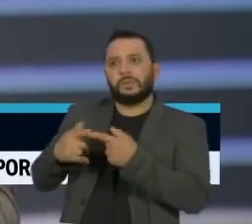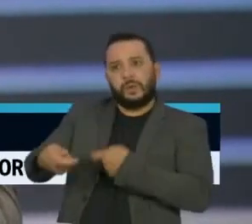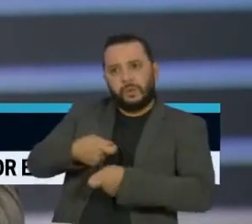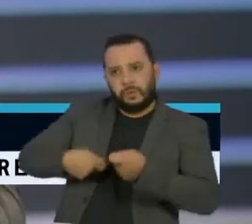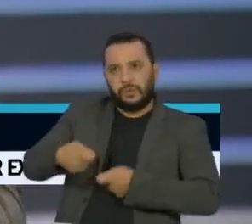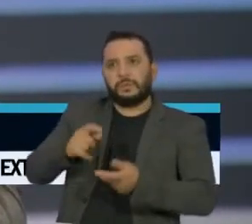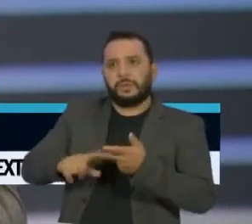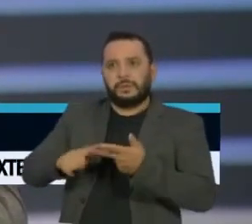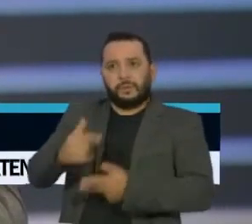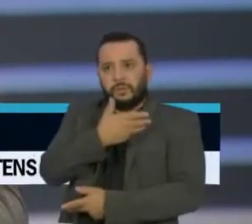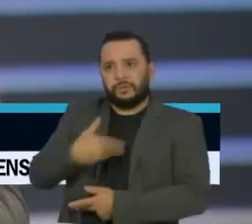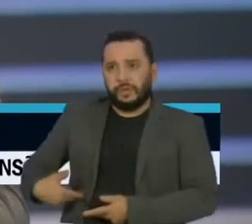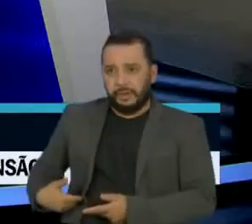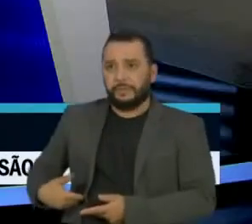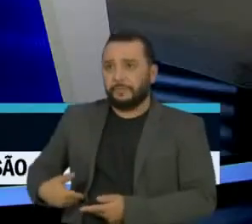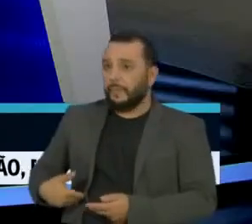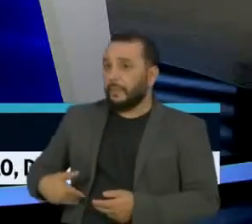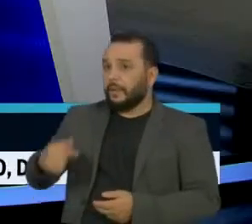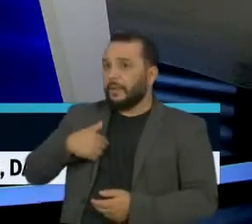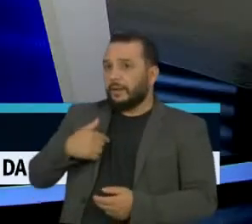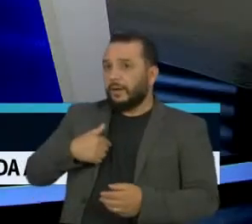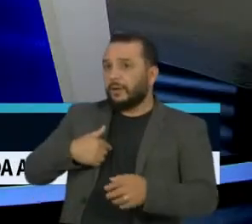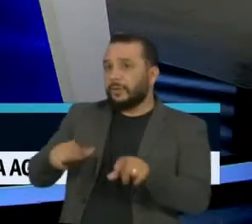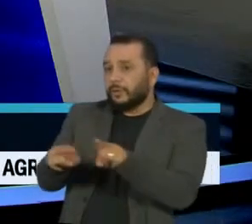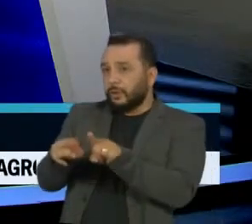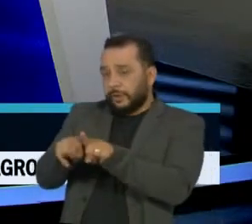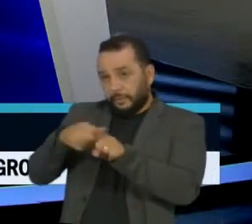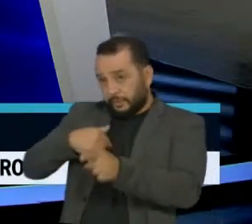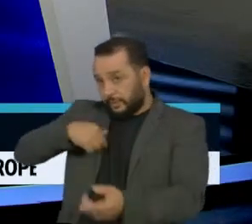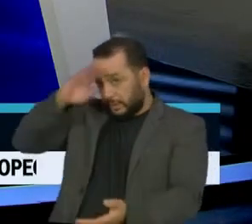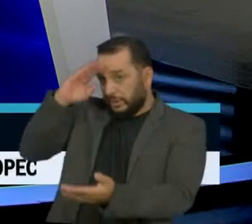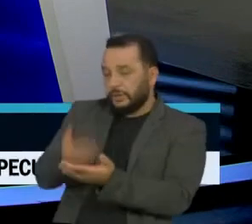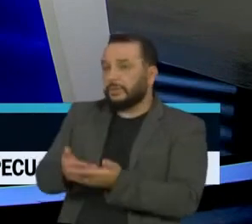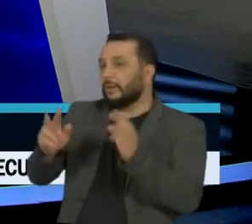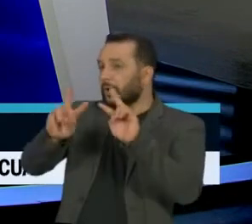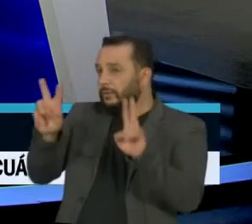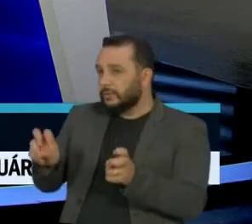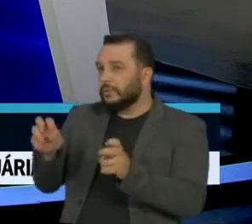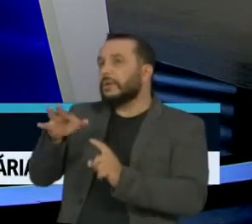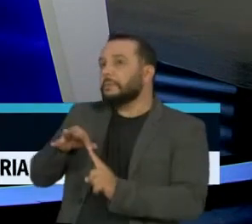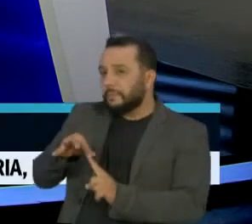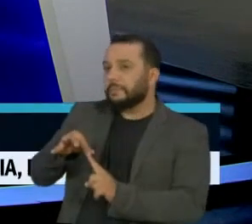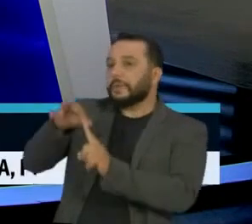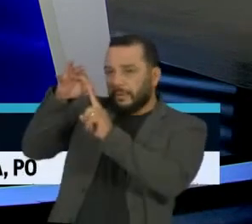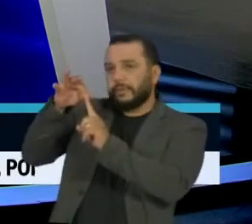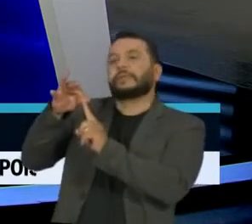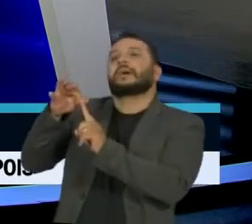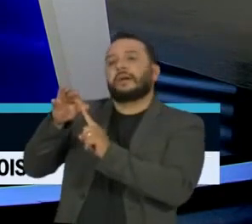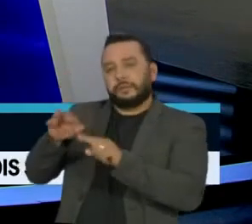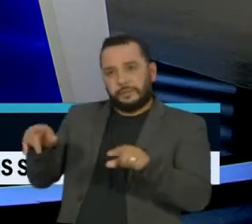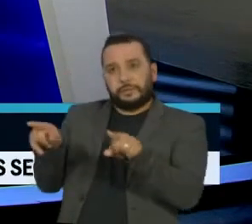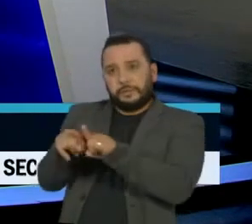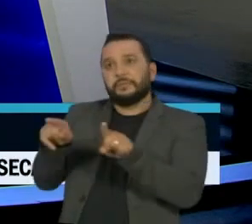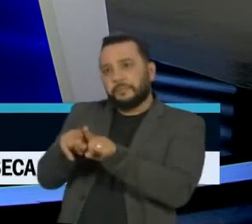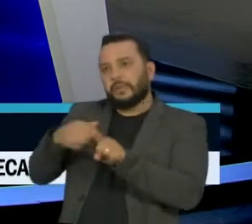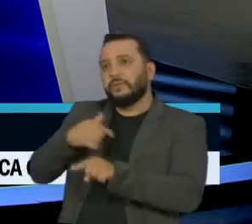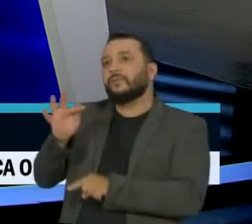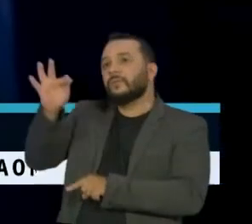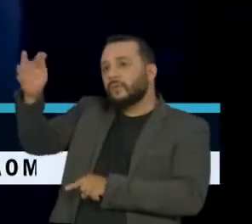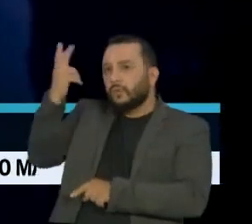governamental. Eu acredito que esses assuntos serão prioritários para gerar esse novo normal que vem no futuro.